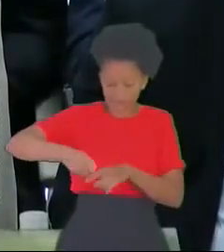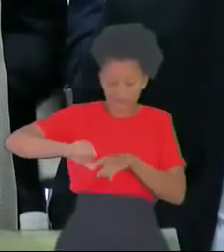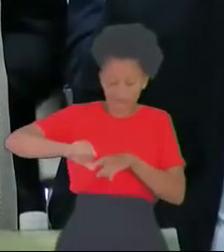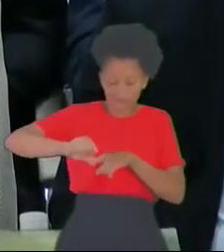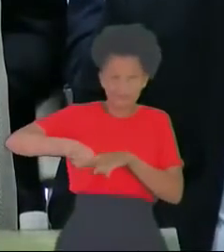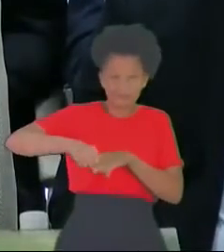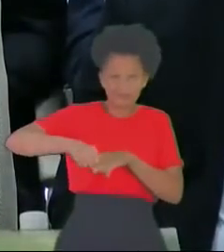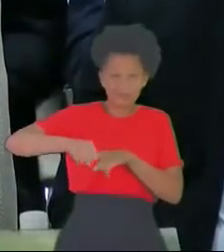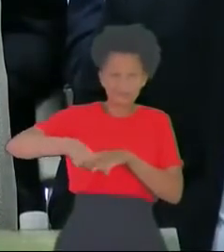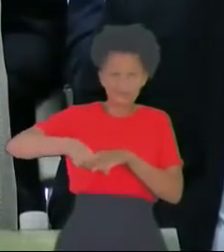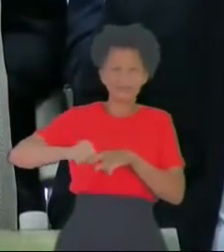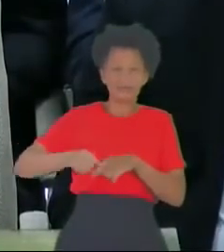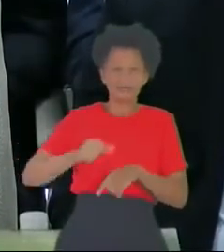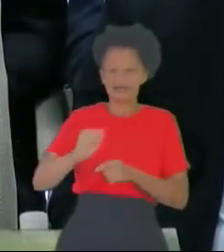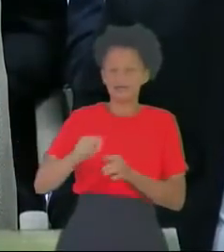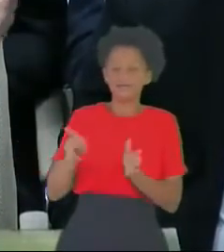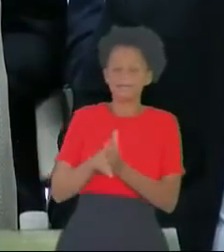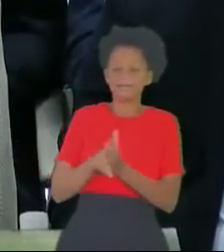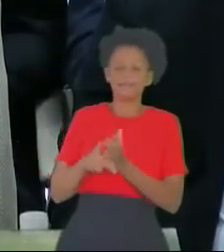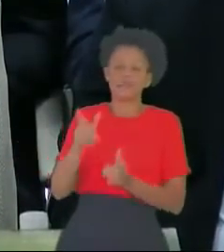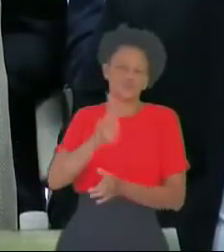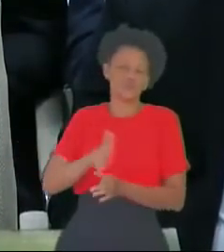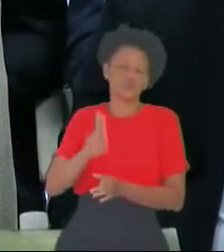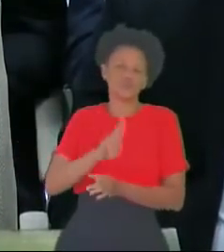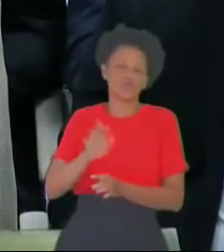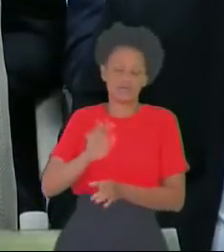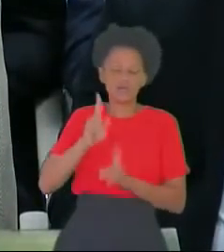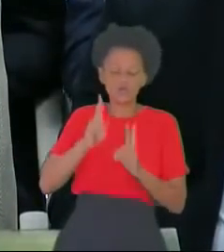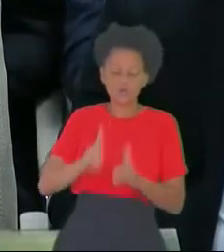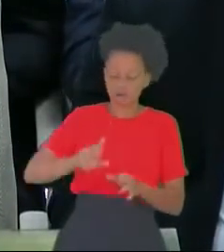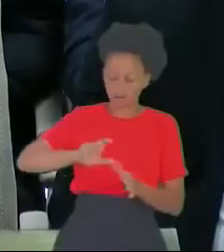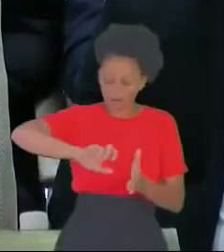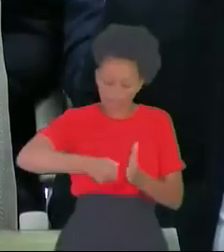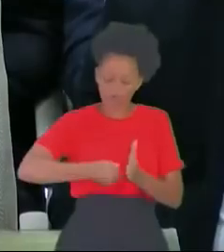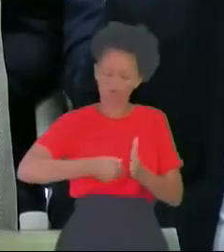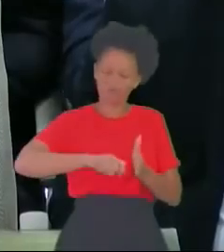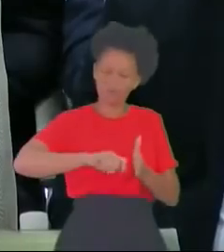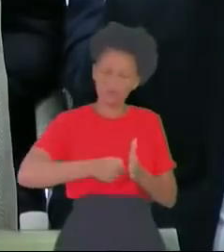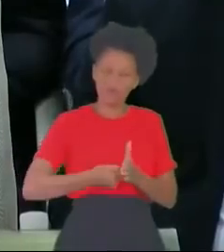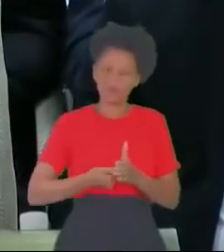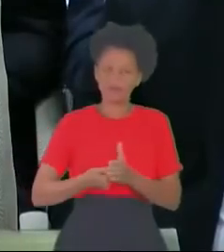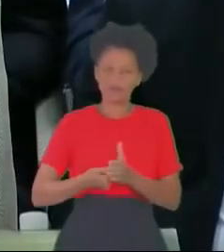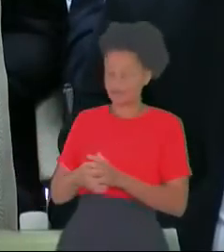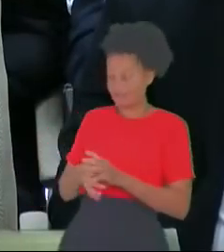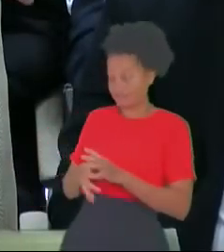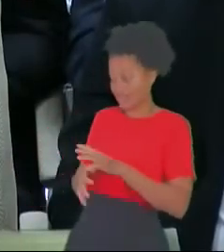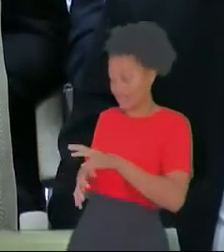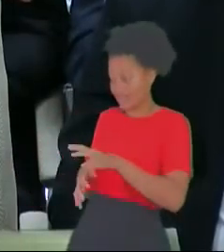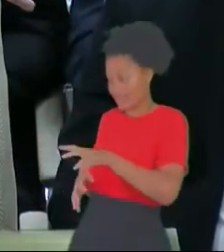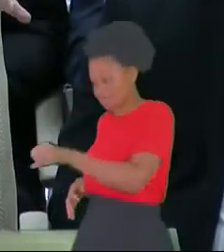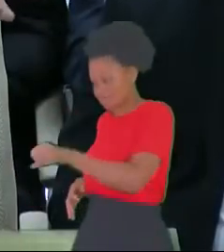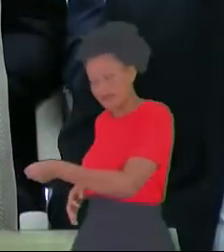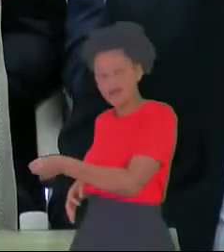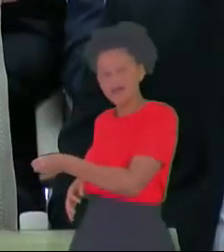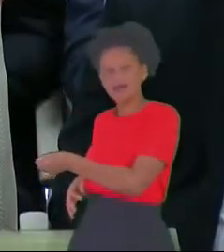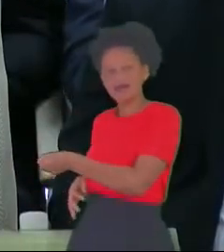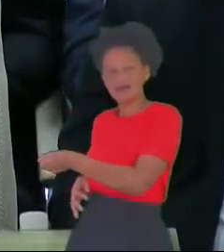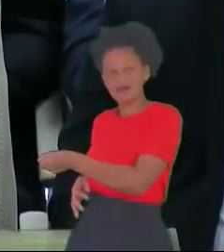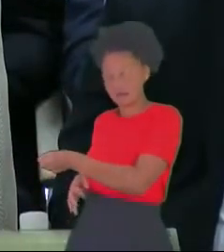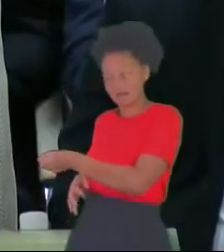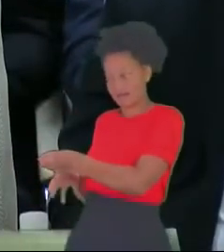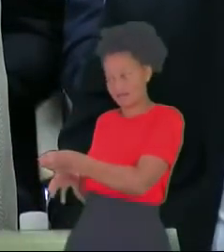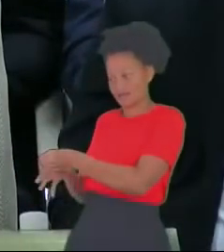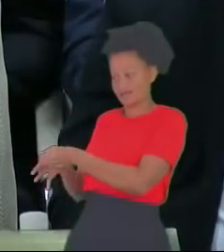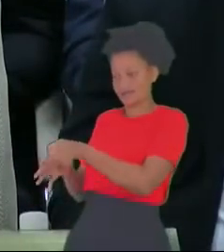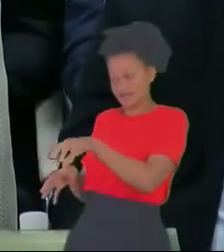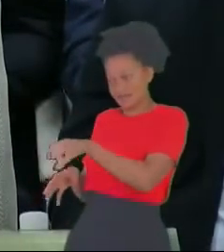Aldravas é uma palavra arcaica que está fora de uso, é maçaneta. Quando ela bota a mão na maçaneta, que ela desperta